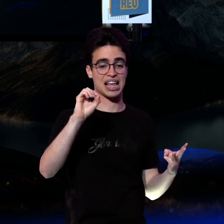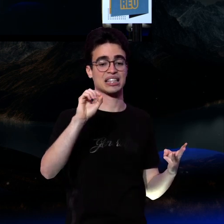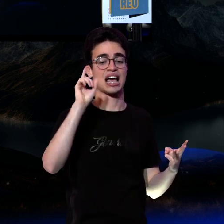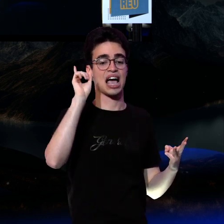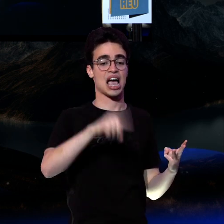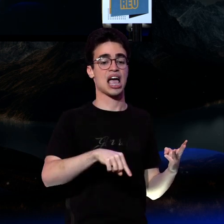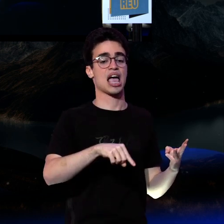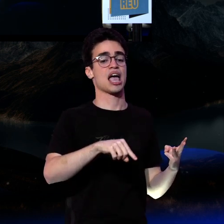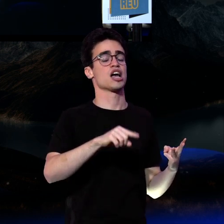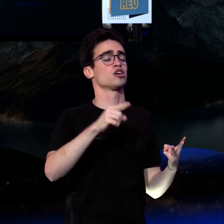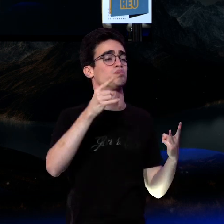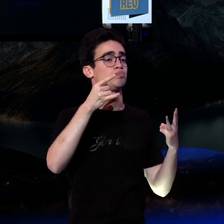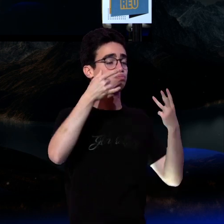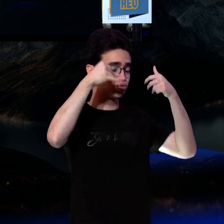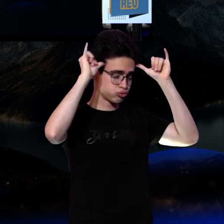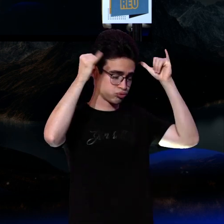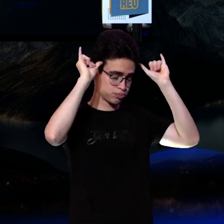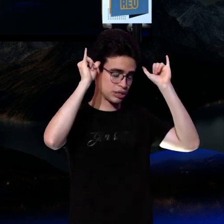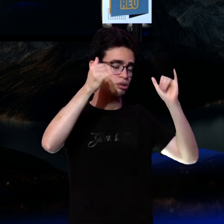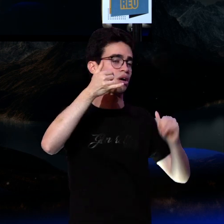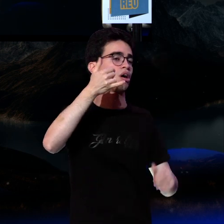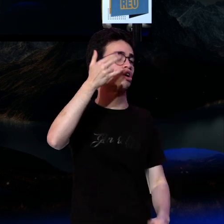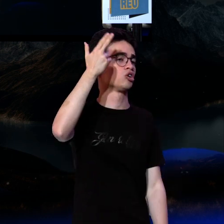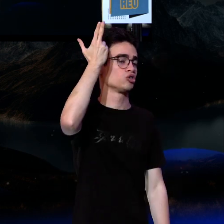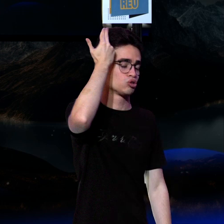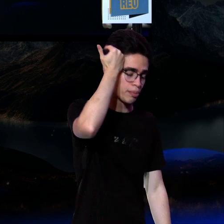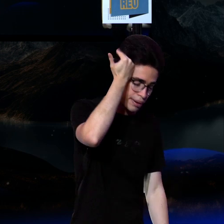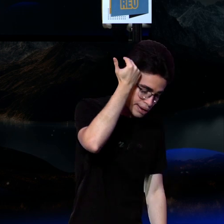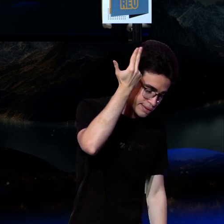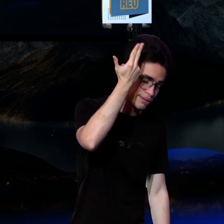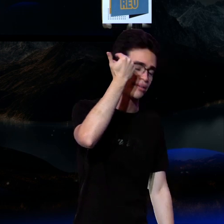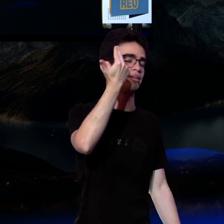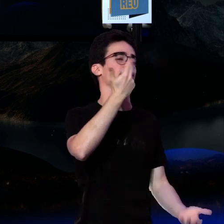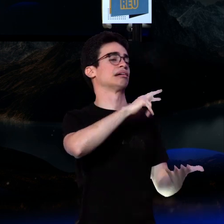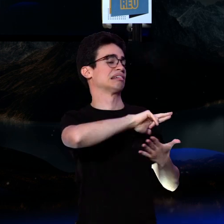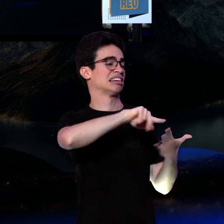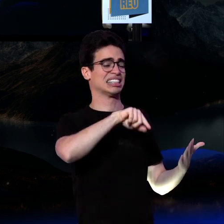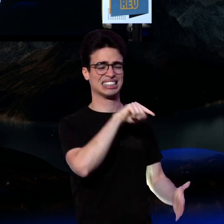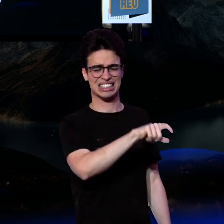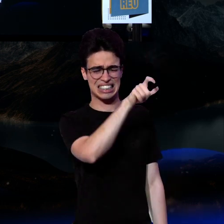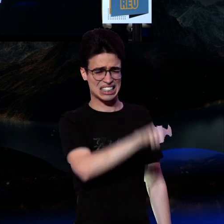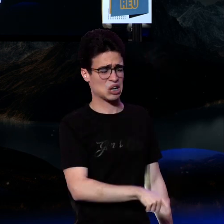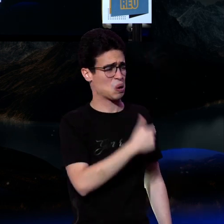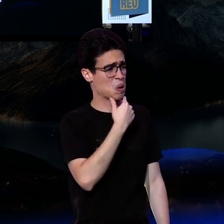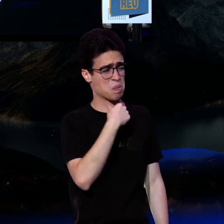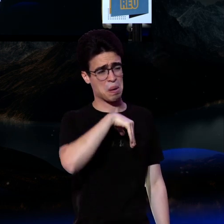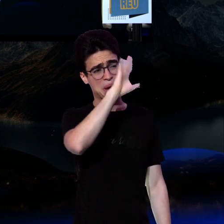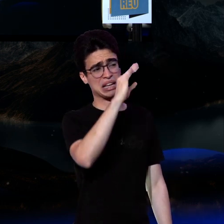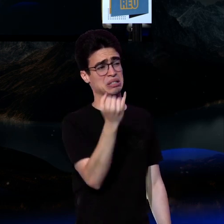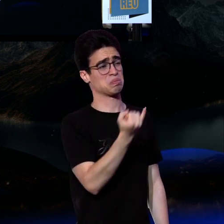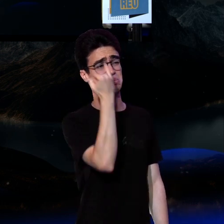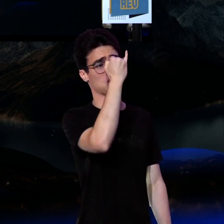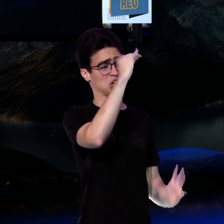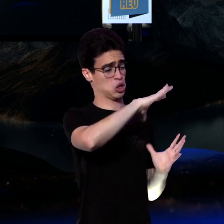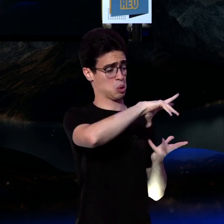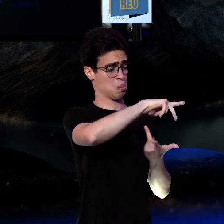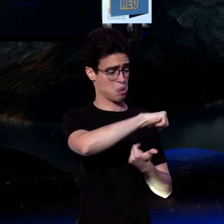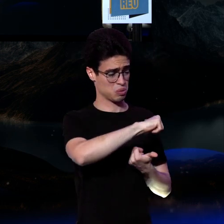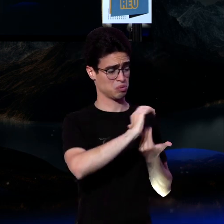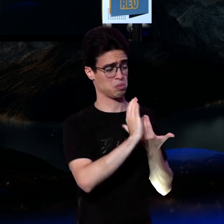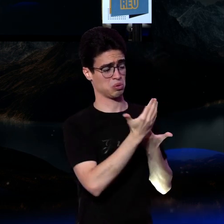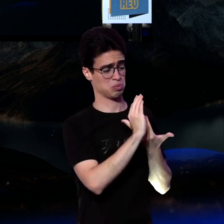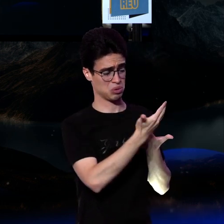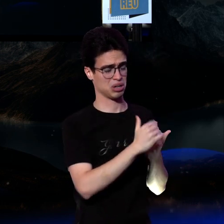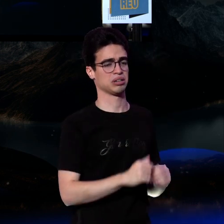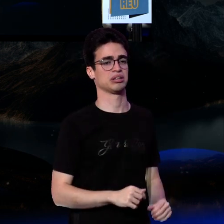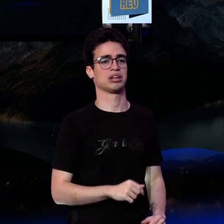mesmo. Além disso, tinha muita gente a seu serviço. Era o homem mais importante do Oriente. Os seus filhos